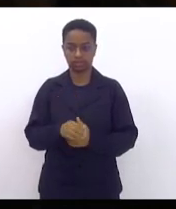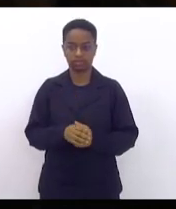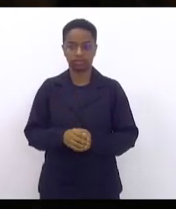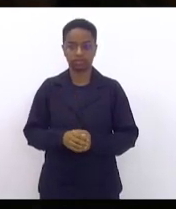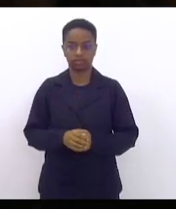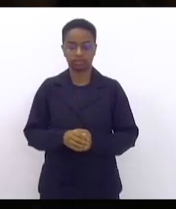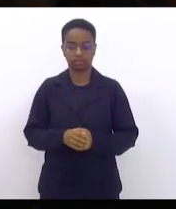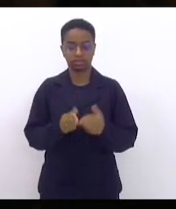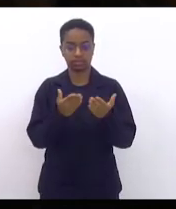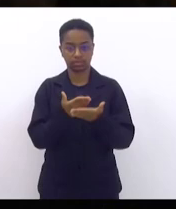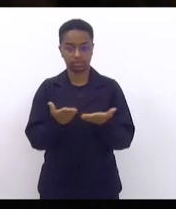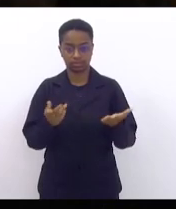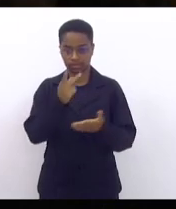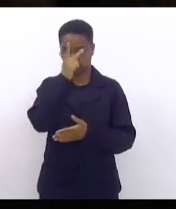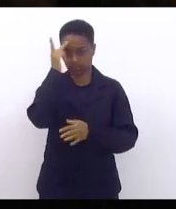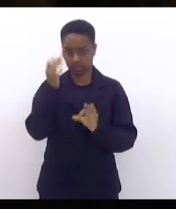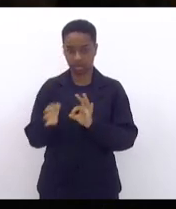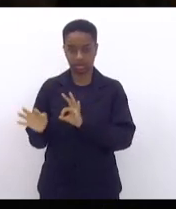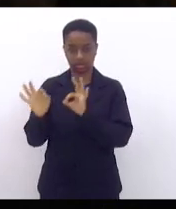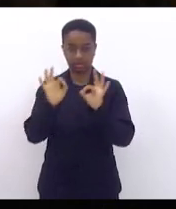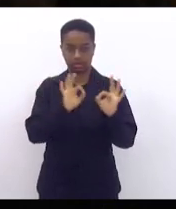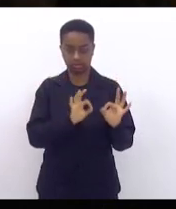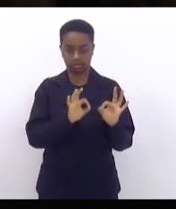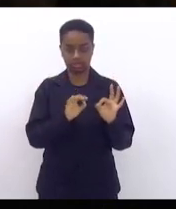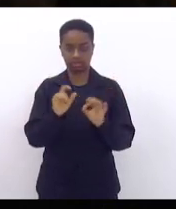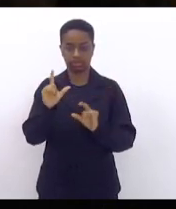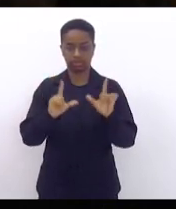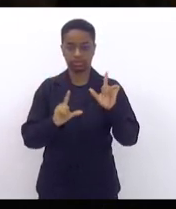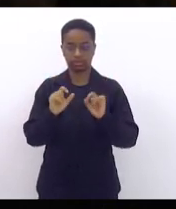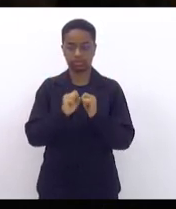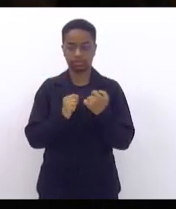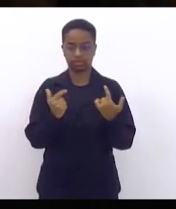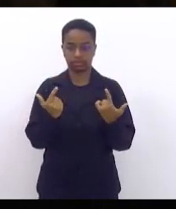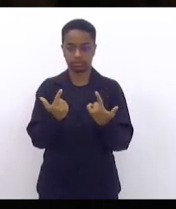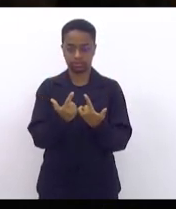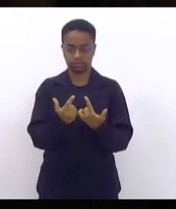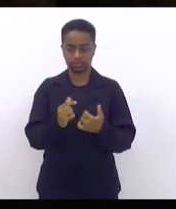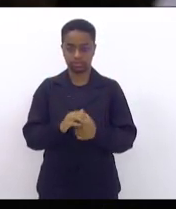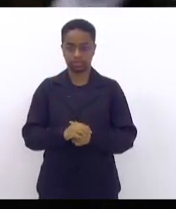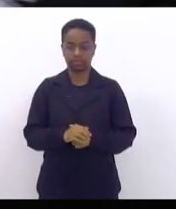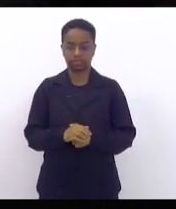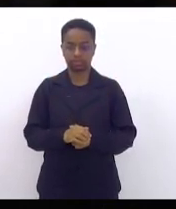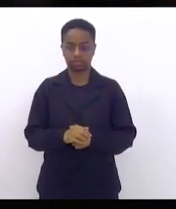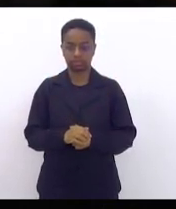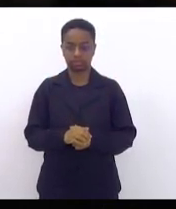senhoras e senhores telespectadores da TV alerj